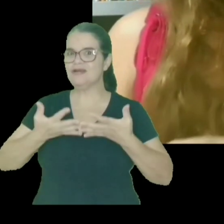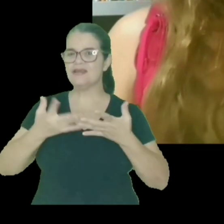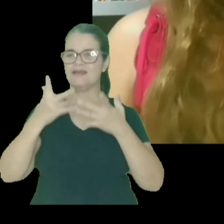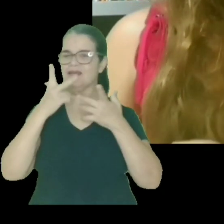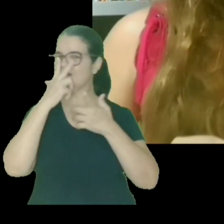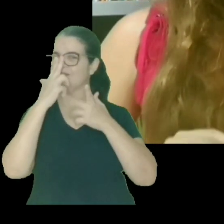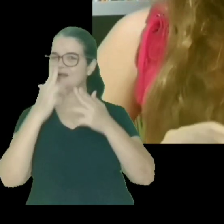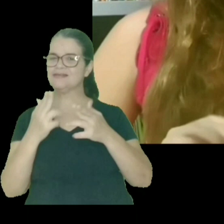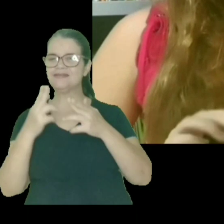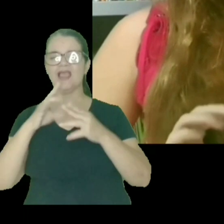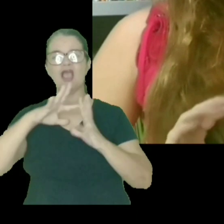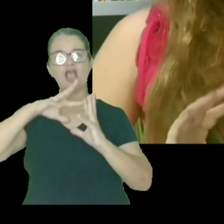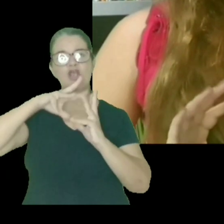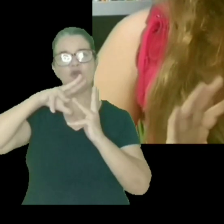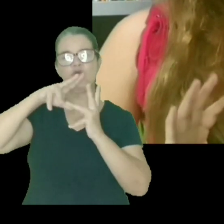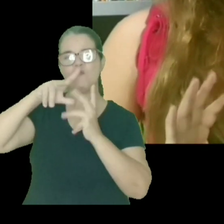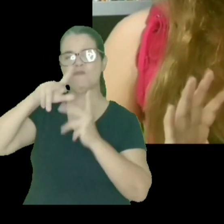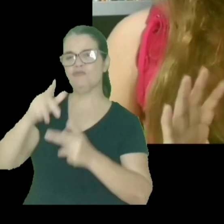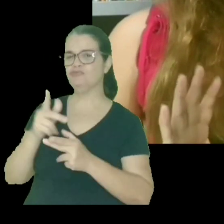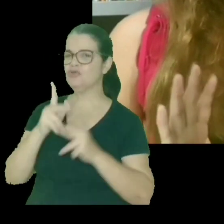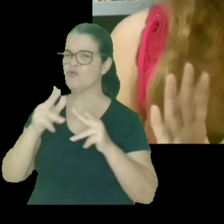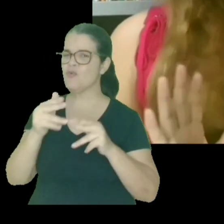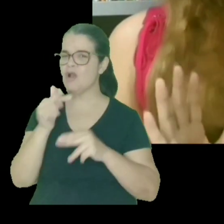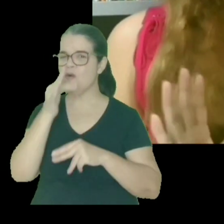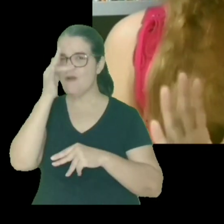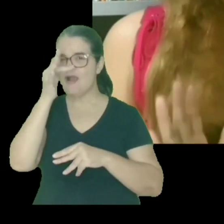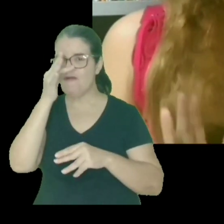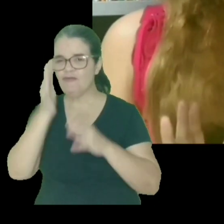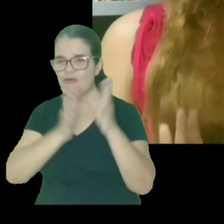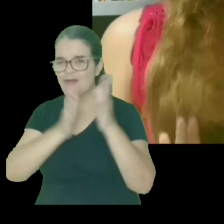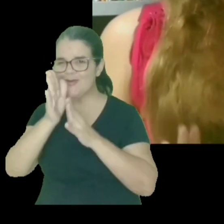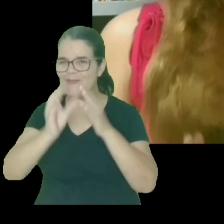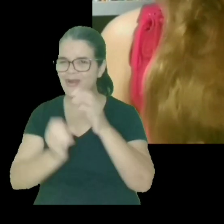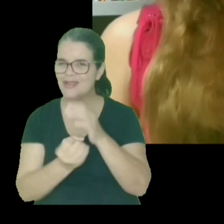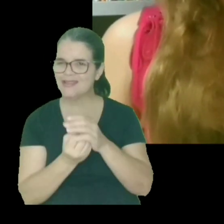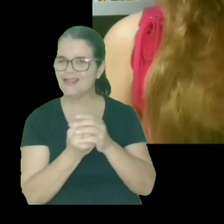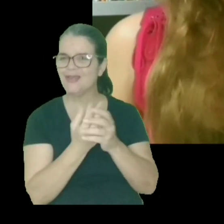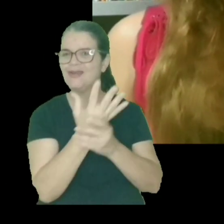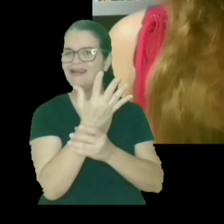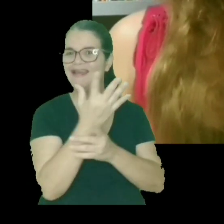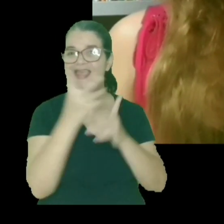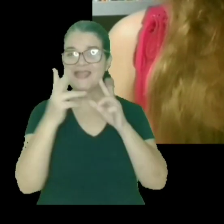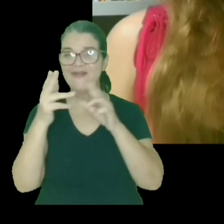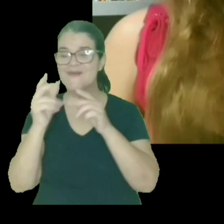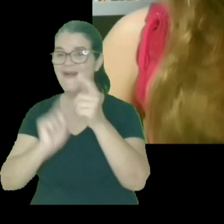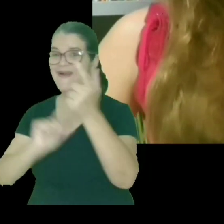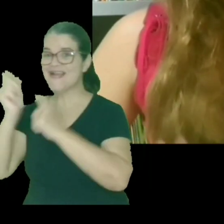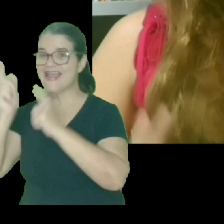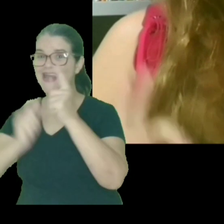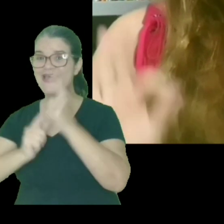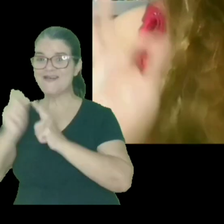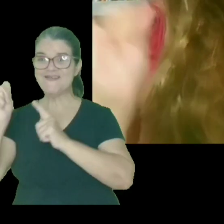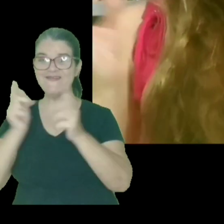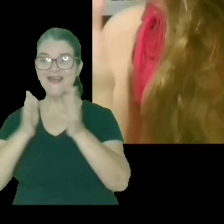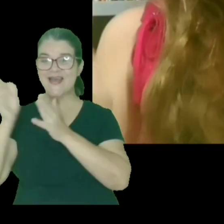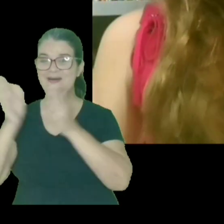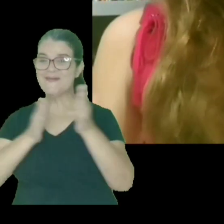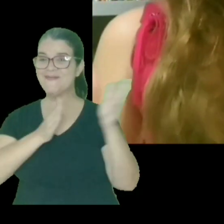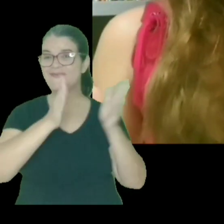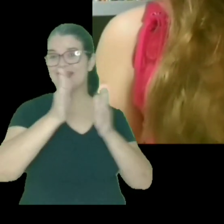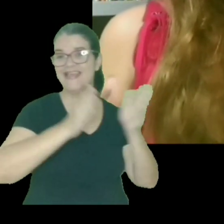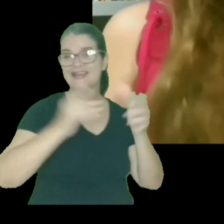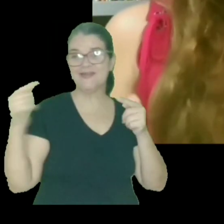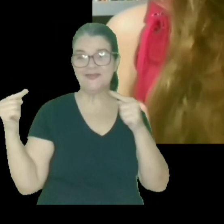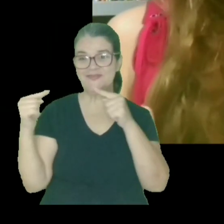se abrisse de botão que era em grande rosa escarlate. Como se as ruas